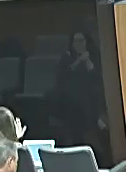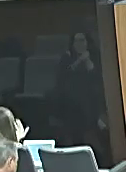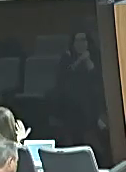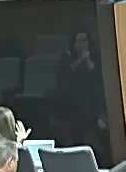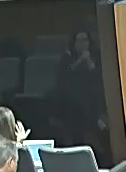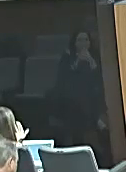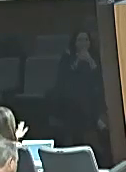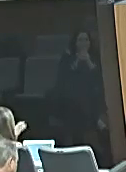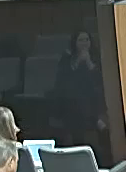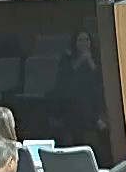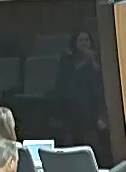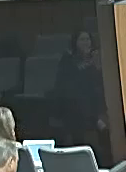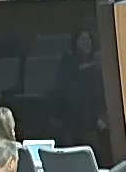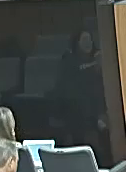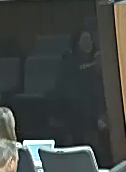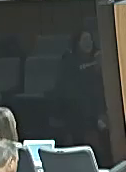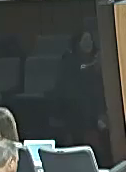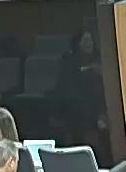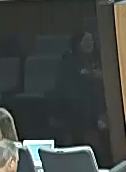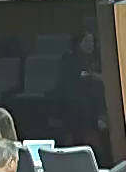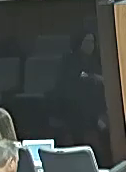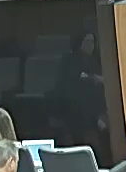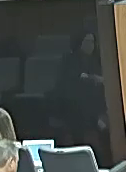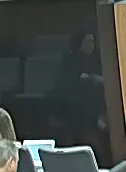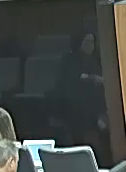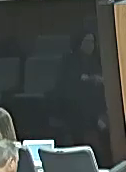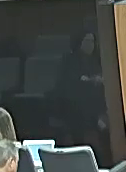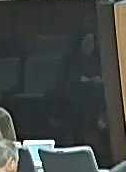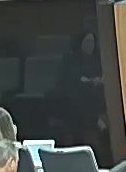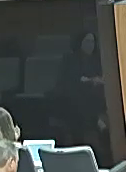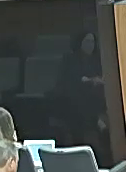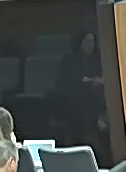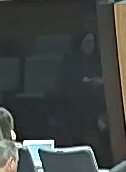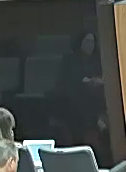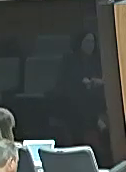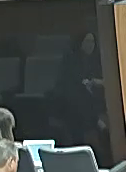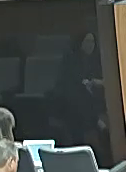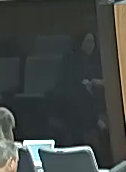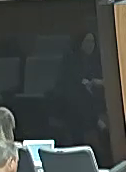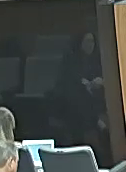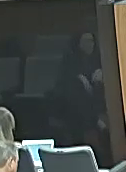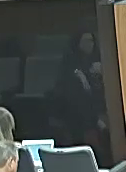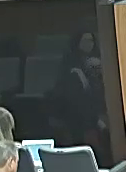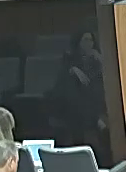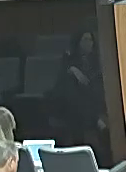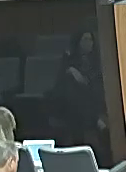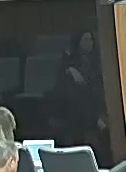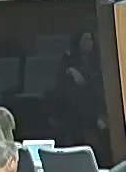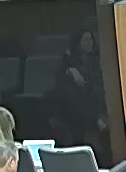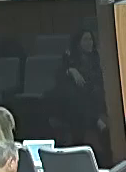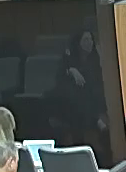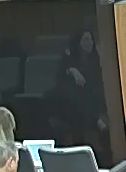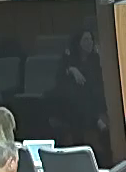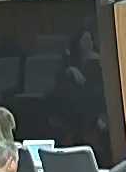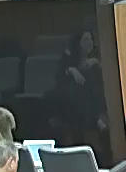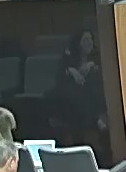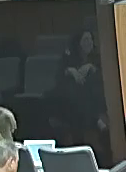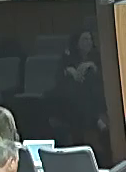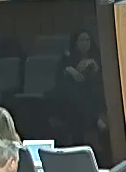penitenciário bem lembrado aqui pelo vereador de campo paranaíba o nome é novo mas a